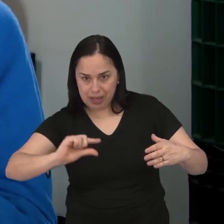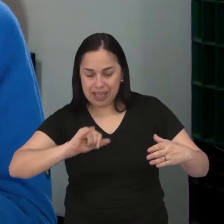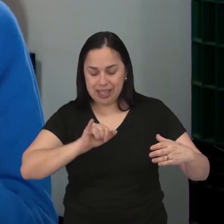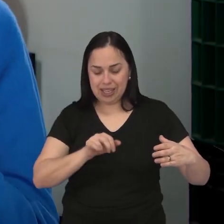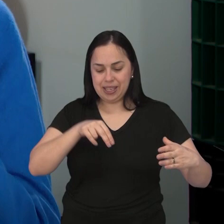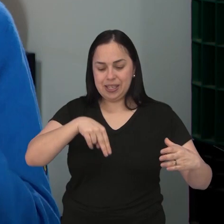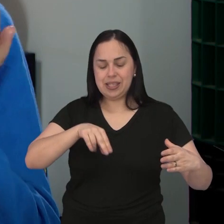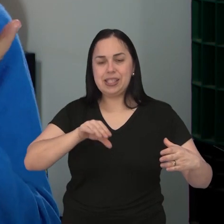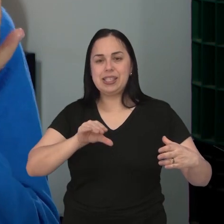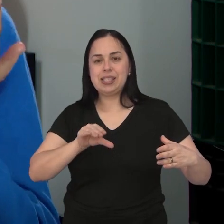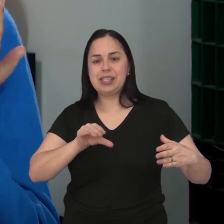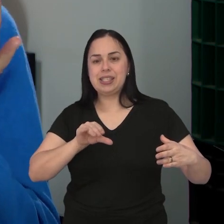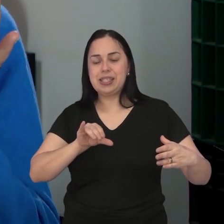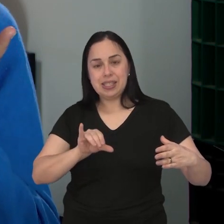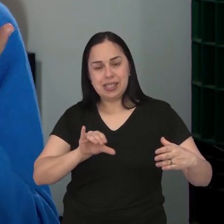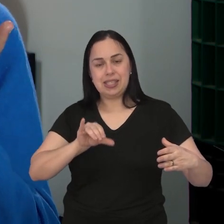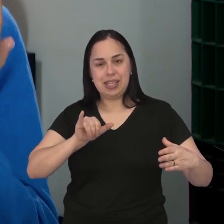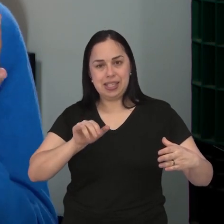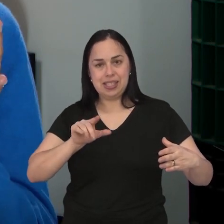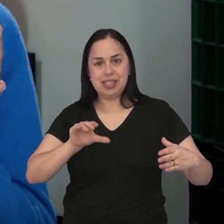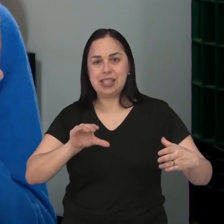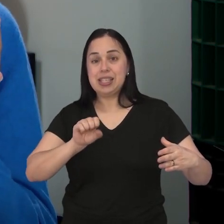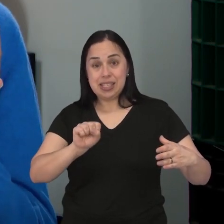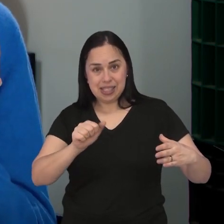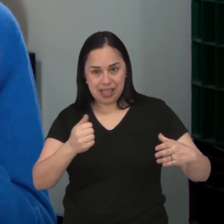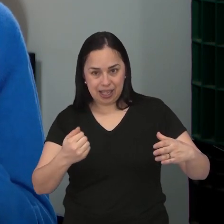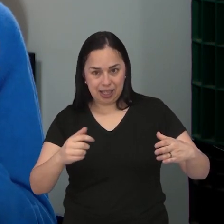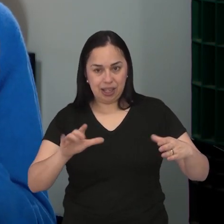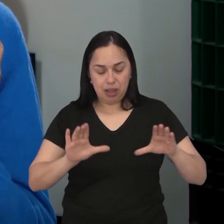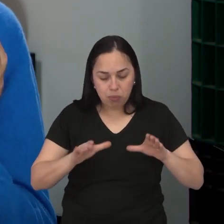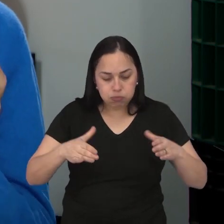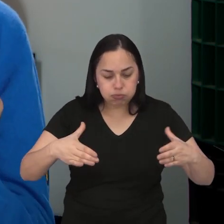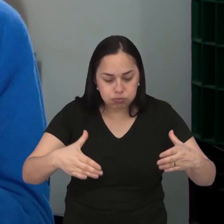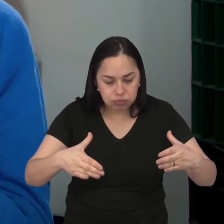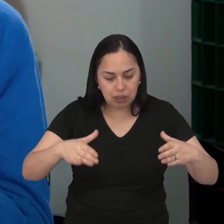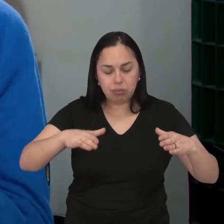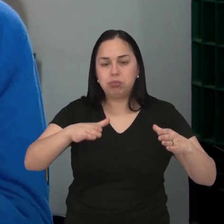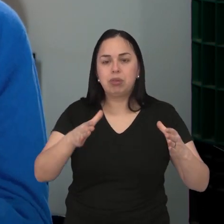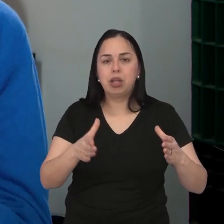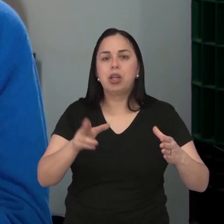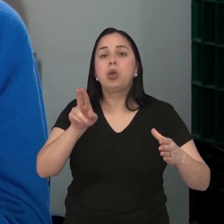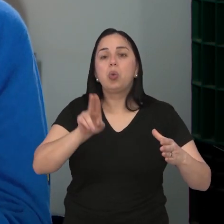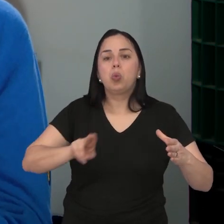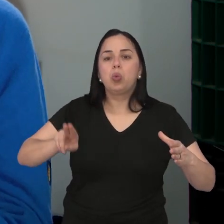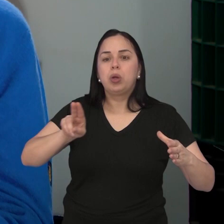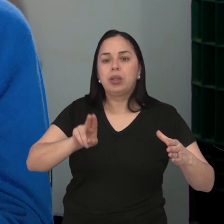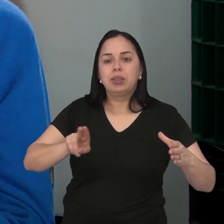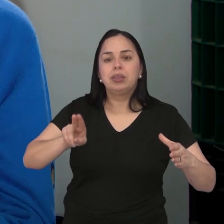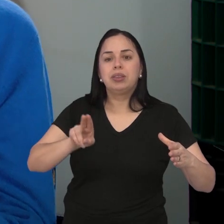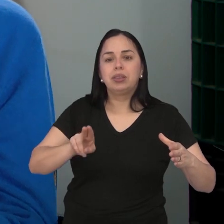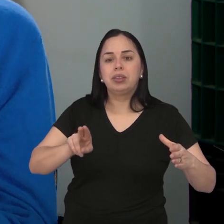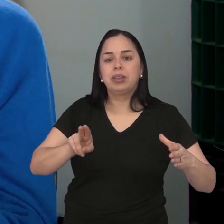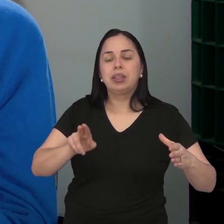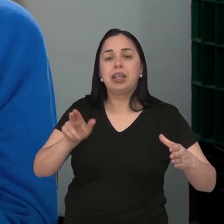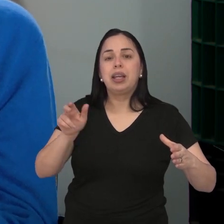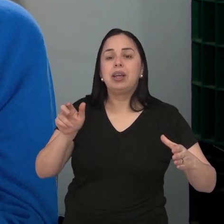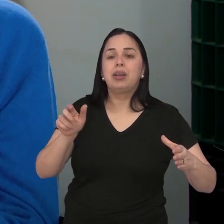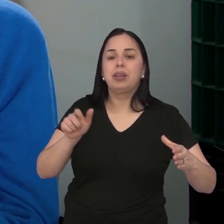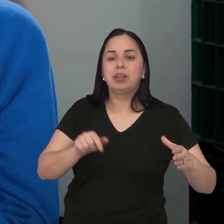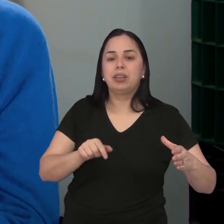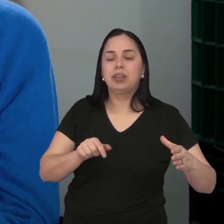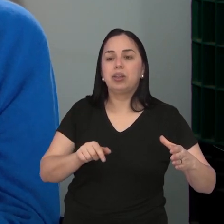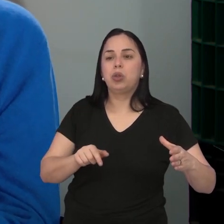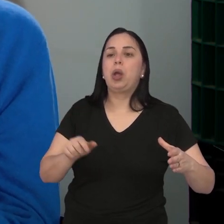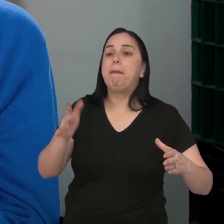ok? O que é isso? Era um utensílio de cerâmica que era feito muitas vezes pela